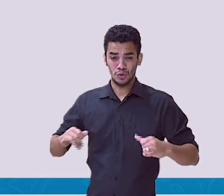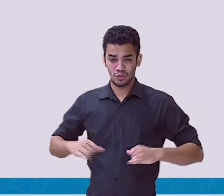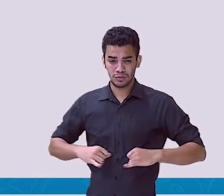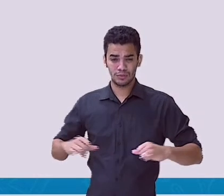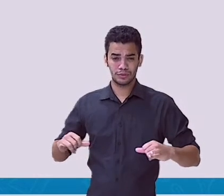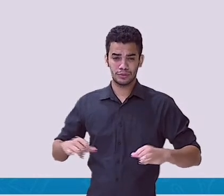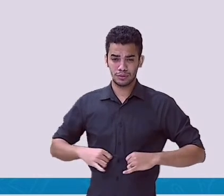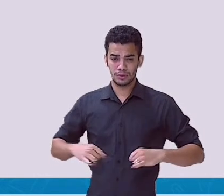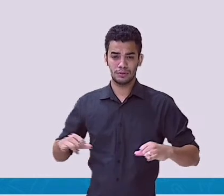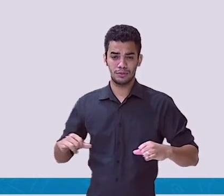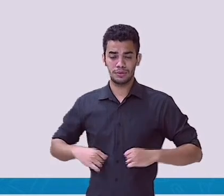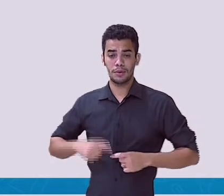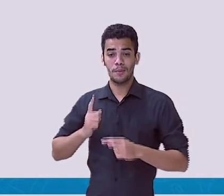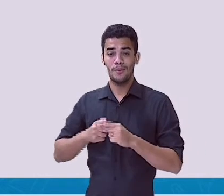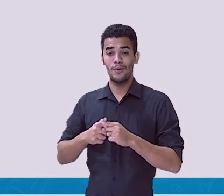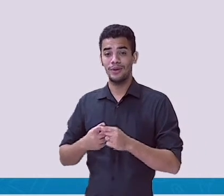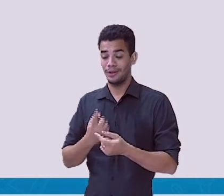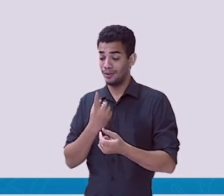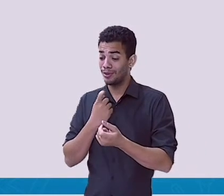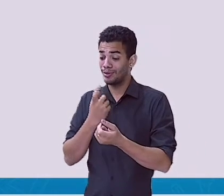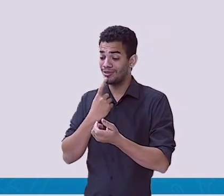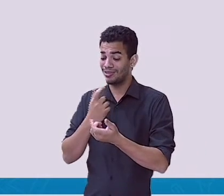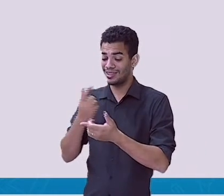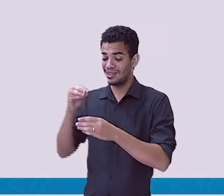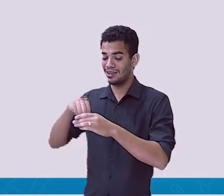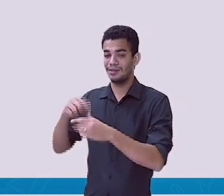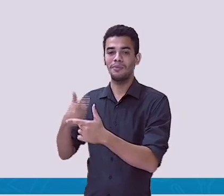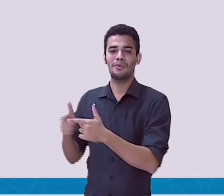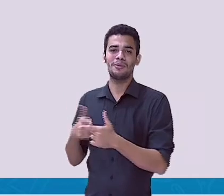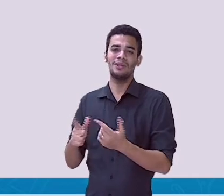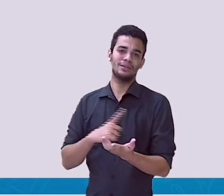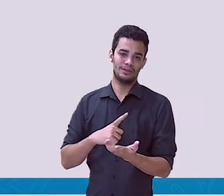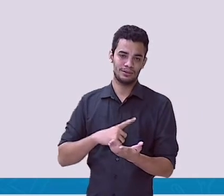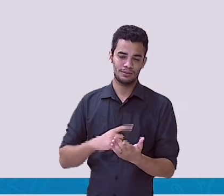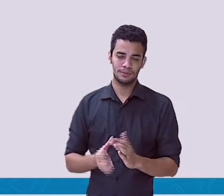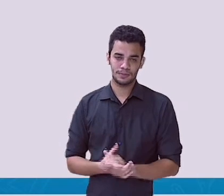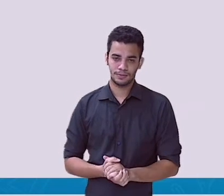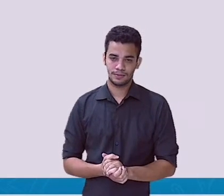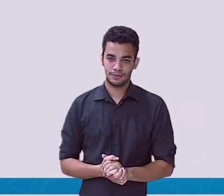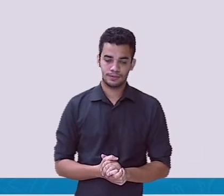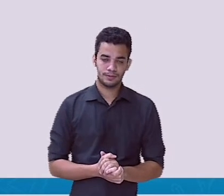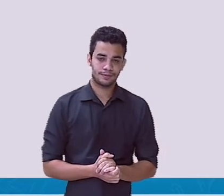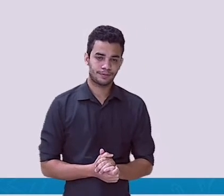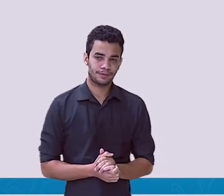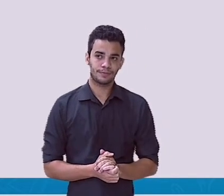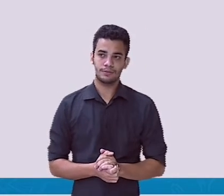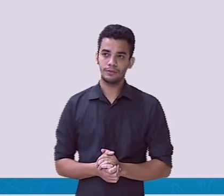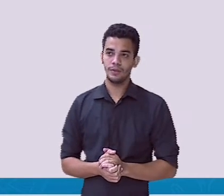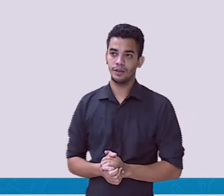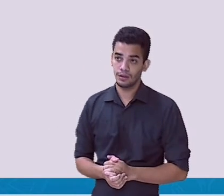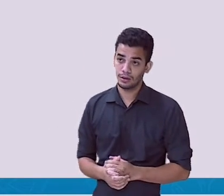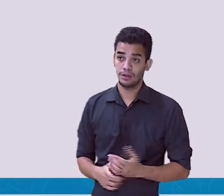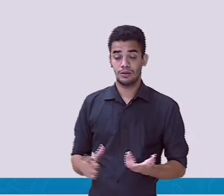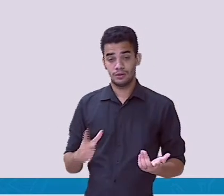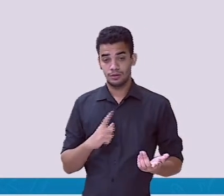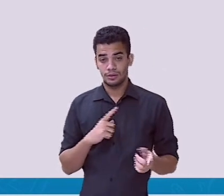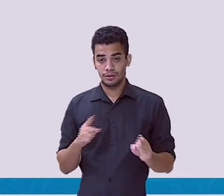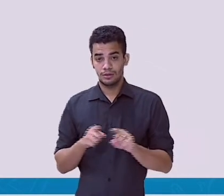pouquinho melhor tudo isso quando a gente for falar do sistema imune. Outras têm isso em forma